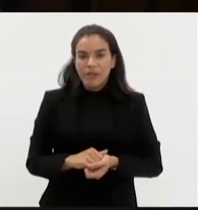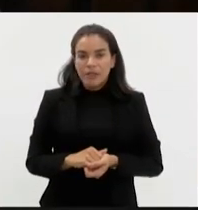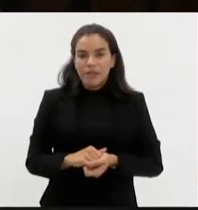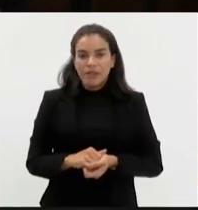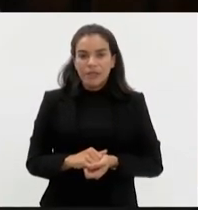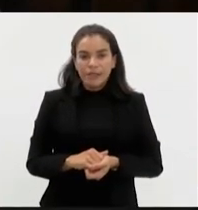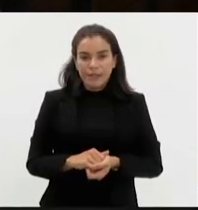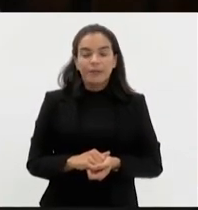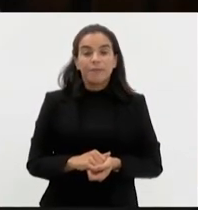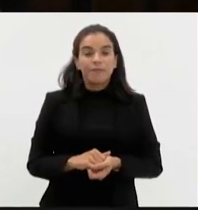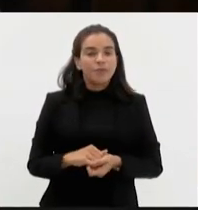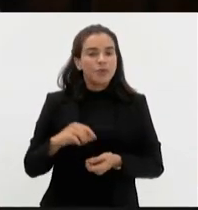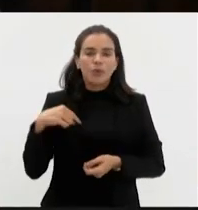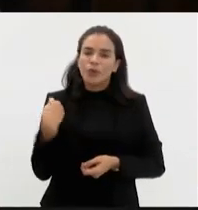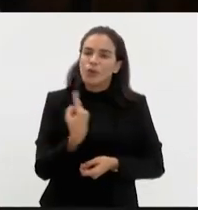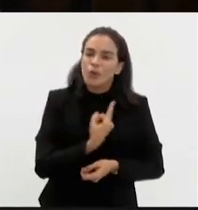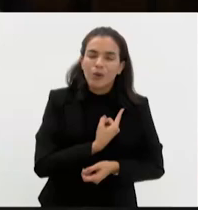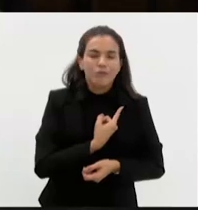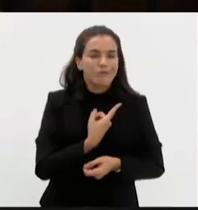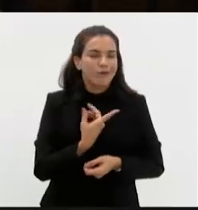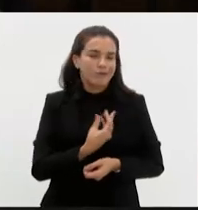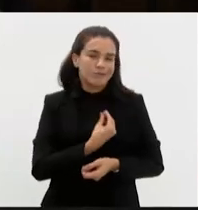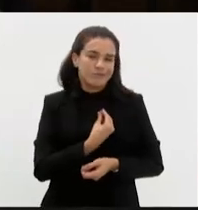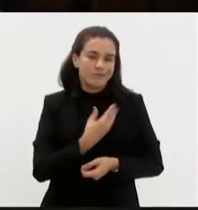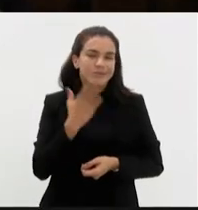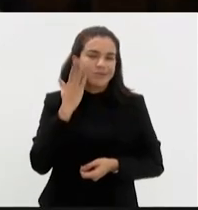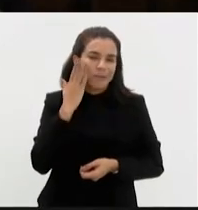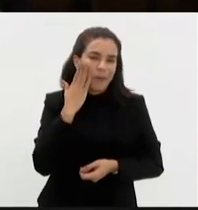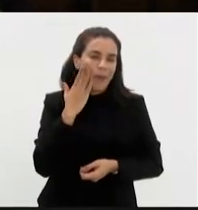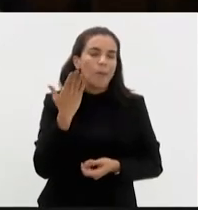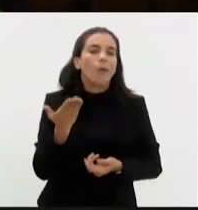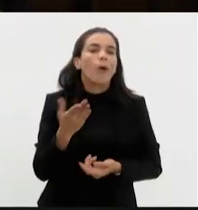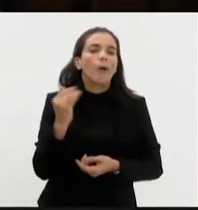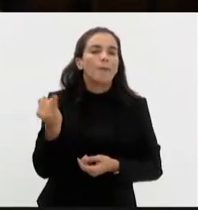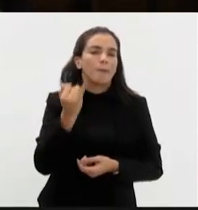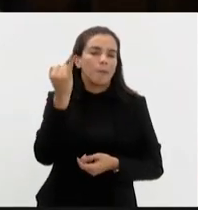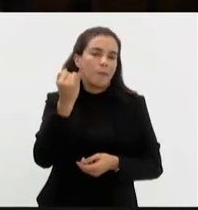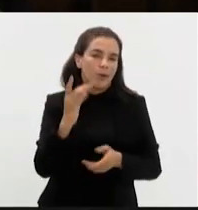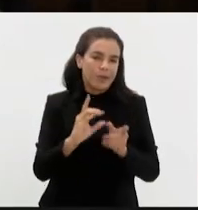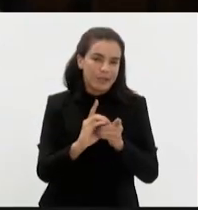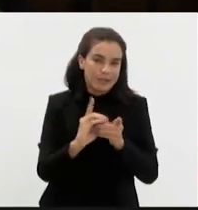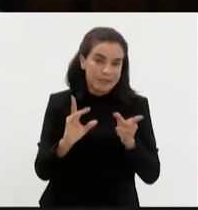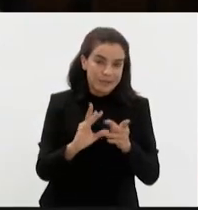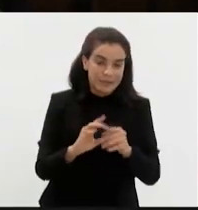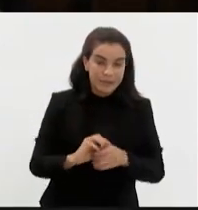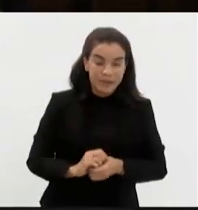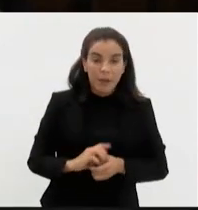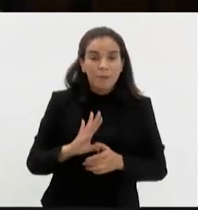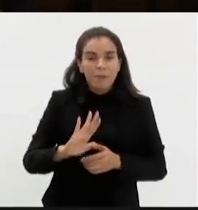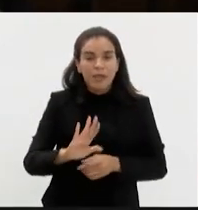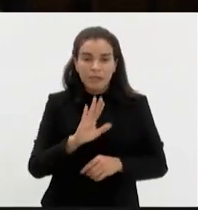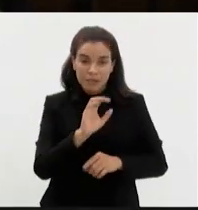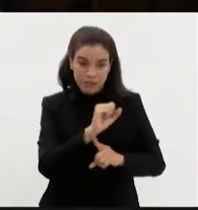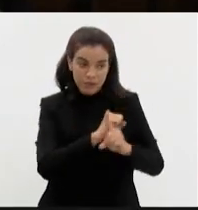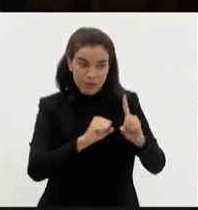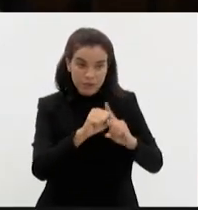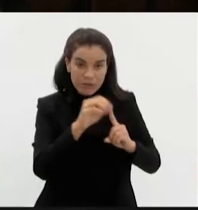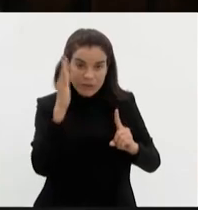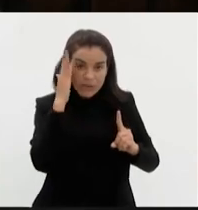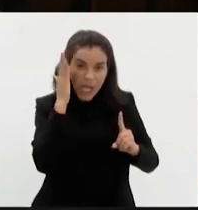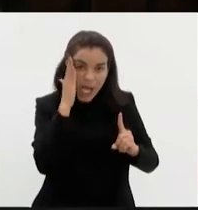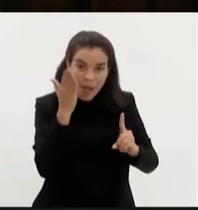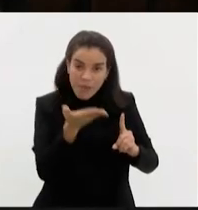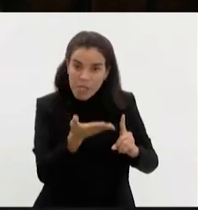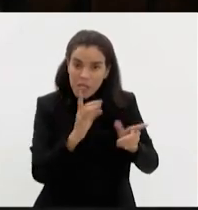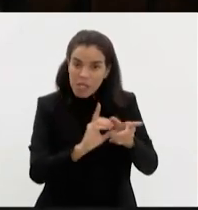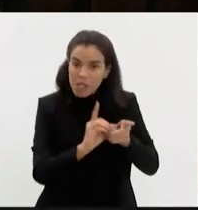população todos nós que estamos aqui sabemos a importância da democracia mas é importante que a sociedade Também saiba que